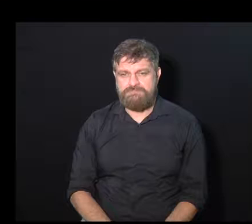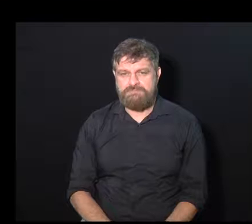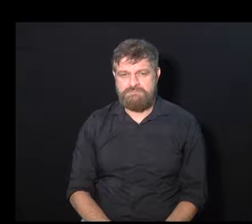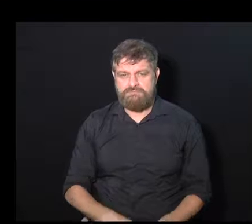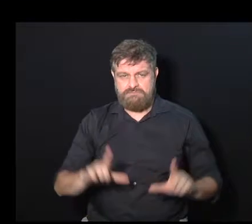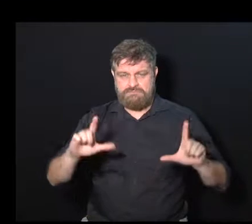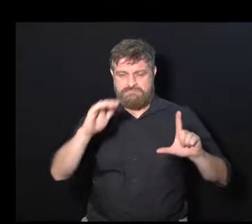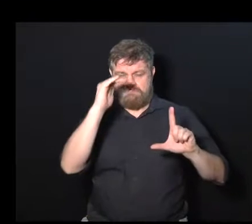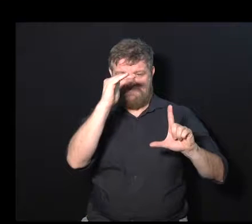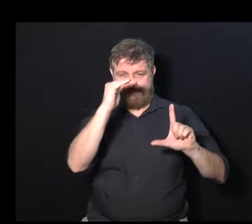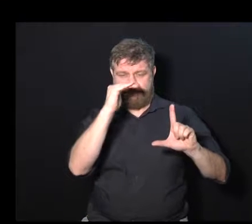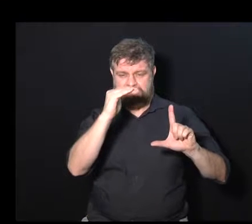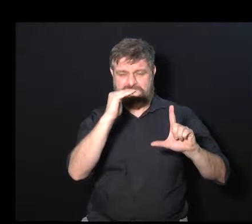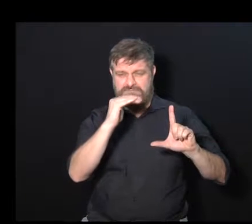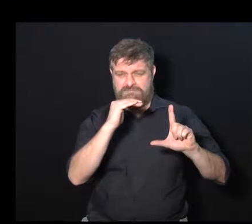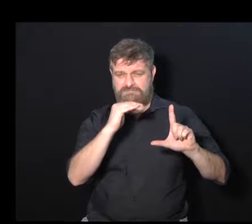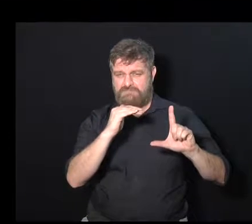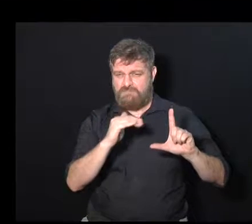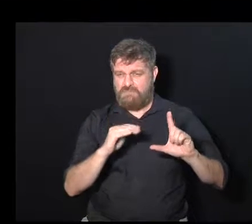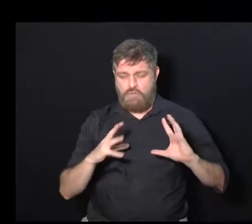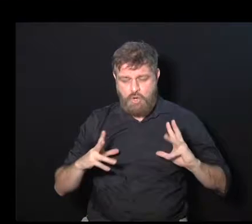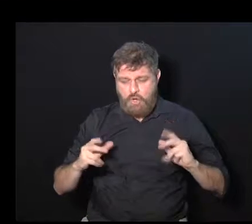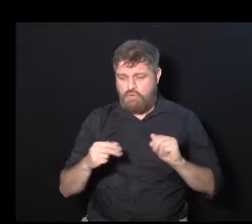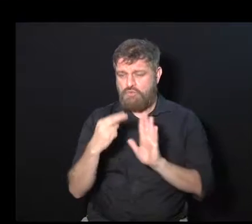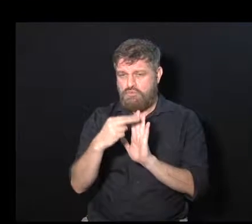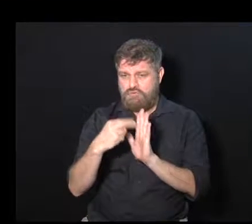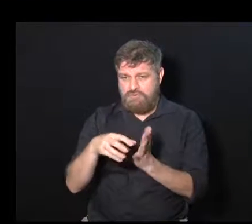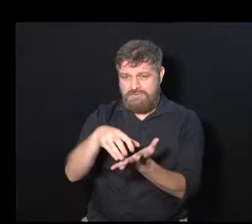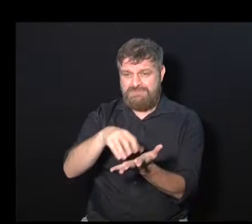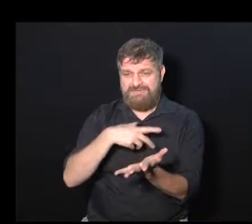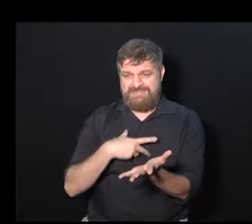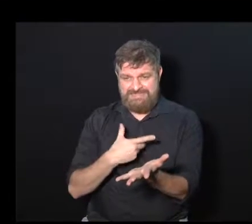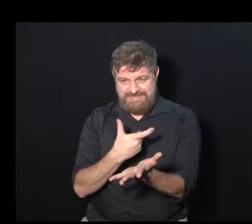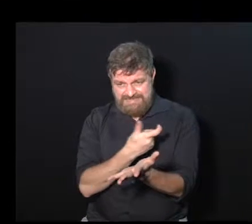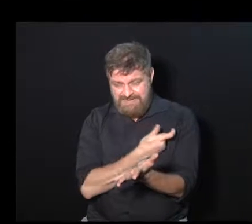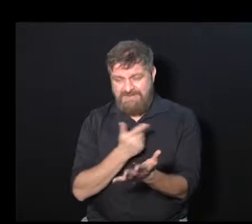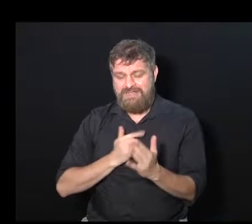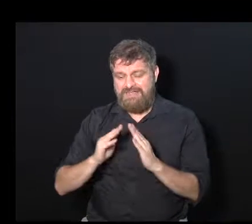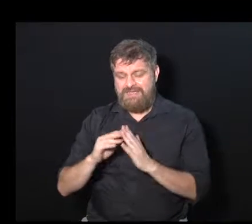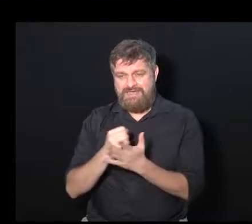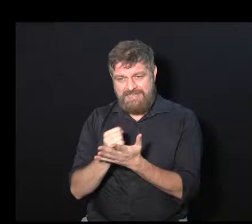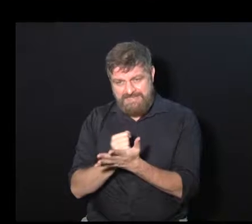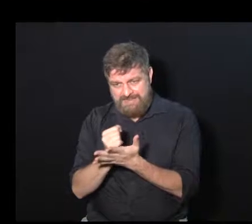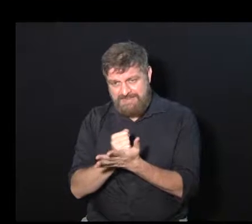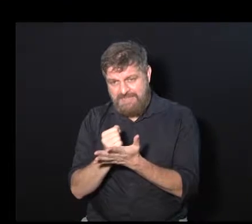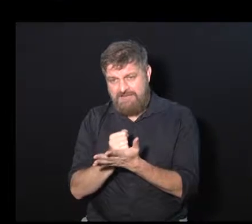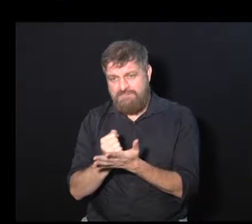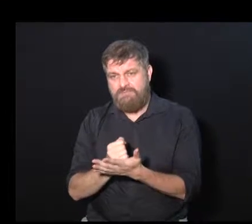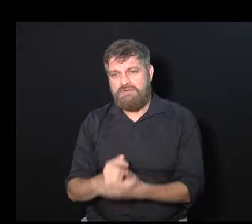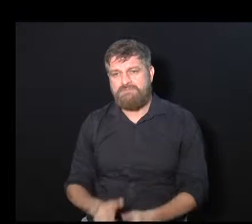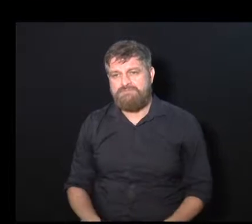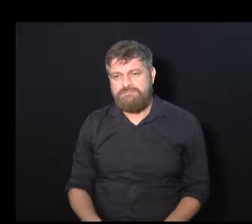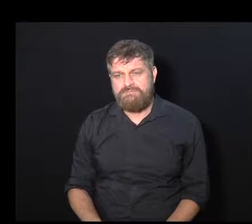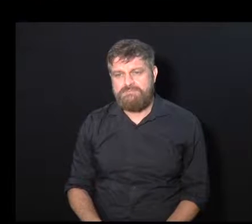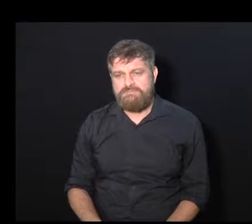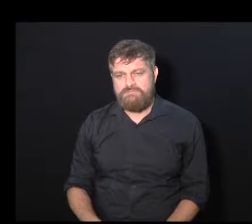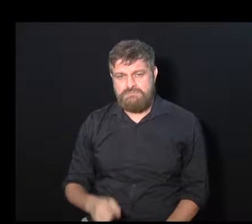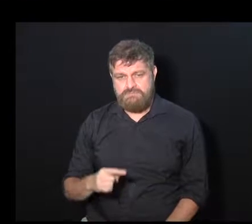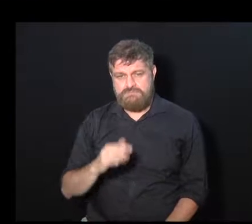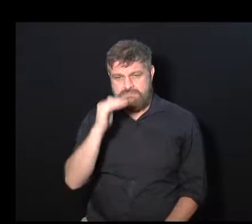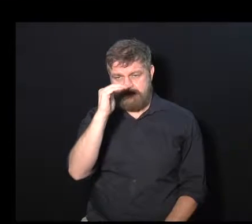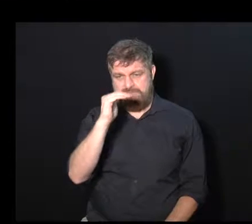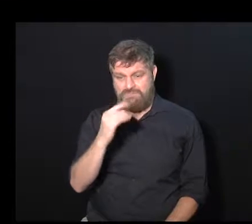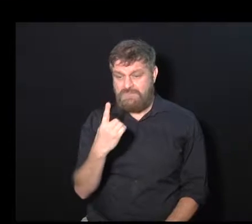Boa Esperança, CS 31 de Março, Jardim Aurélia, São Martim e Rosália. Foram essas